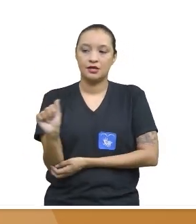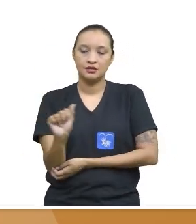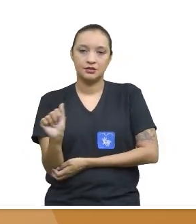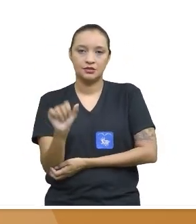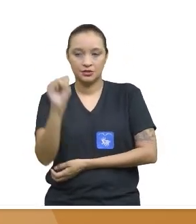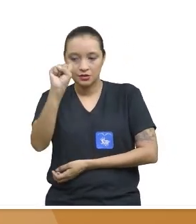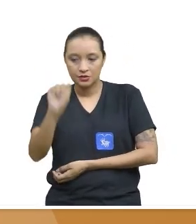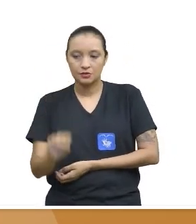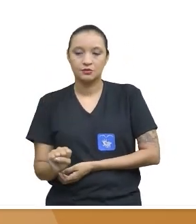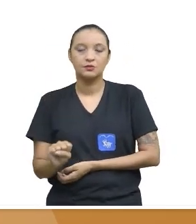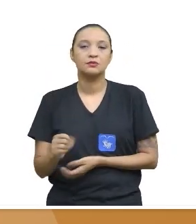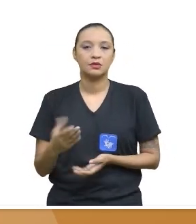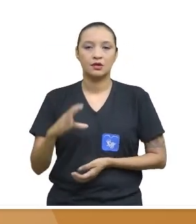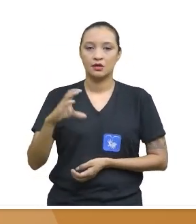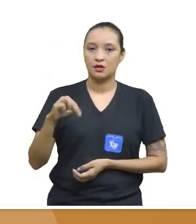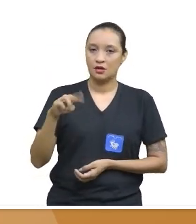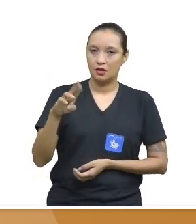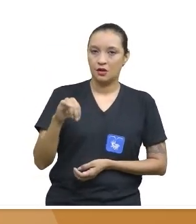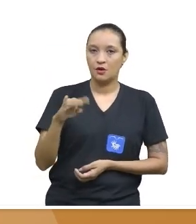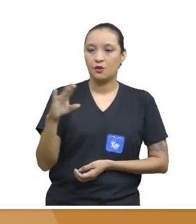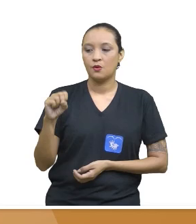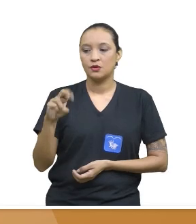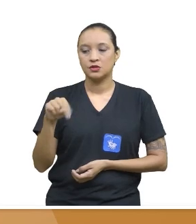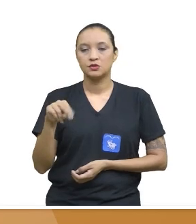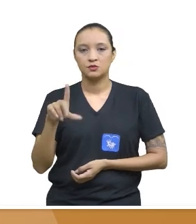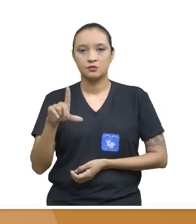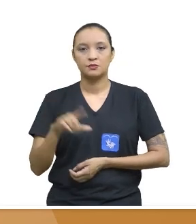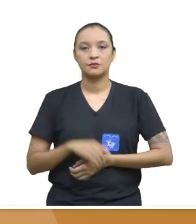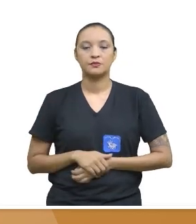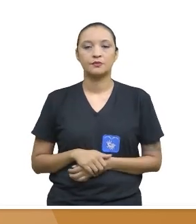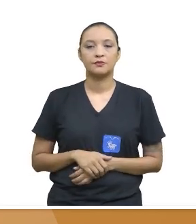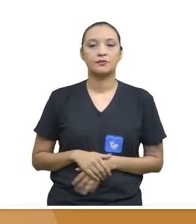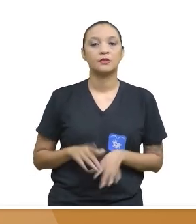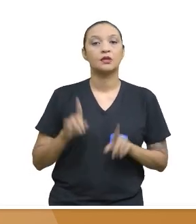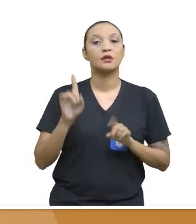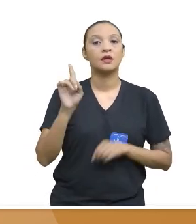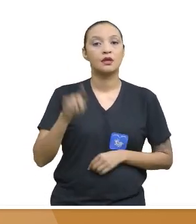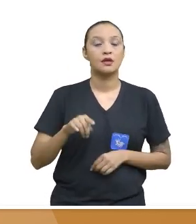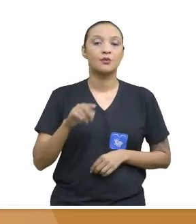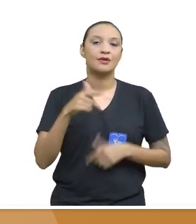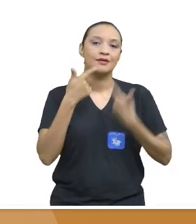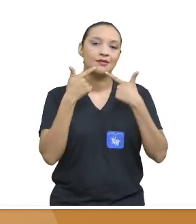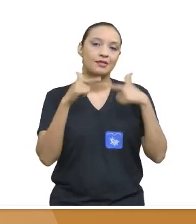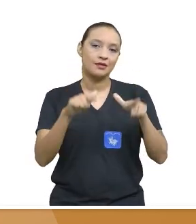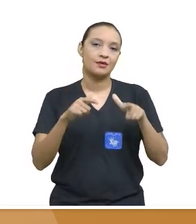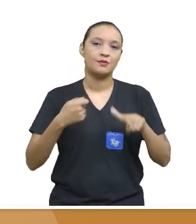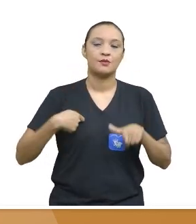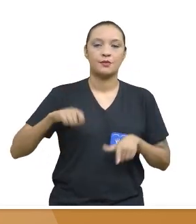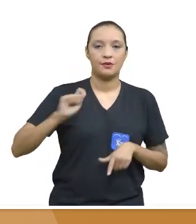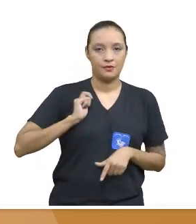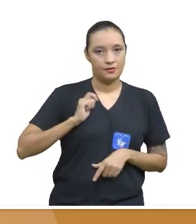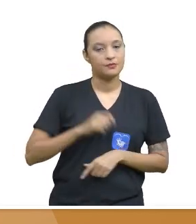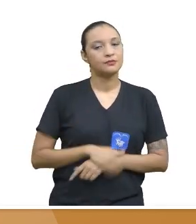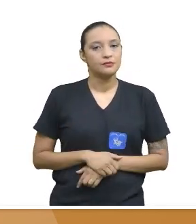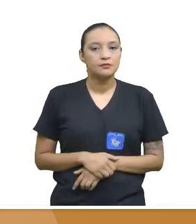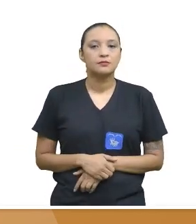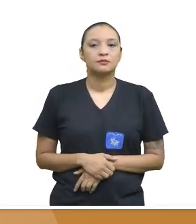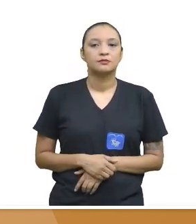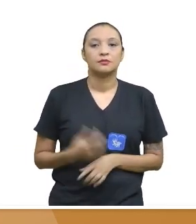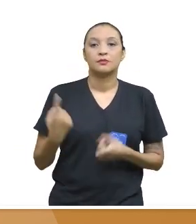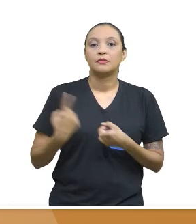no Cone Sul, Chile, Argentina, todos esses são países de fala espanhola. Todos esses passaram